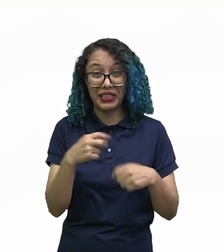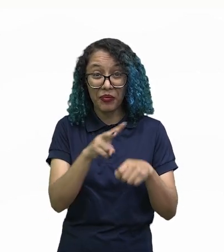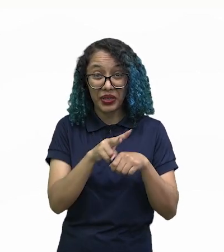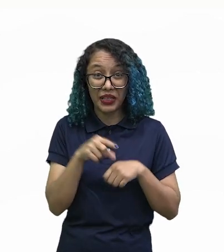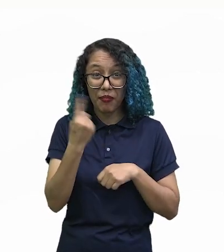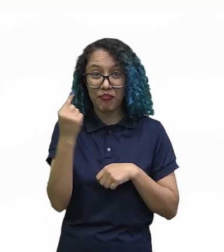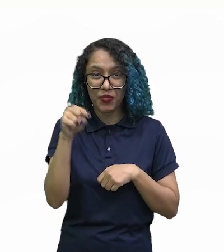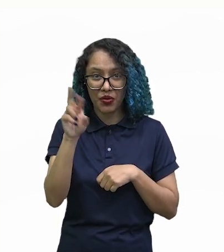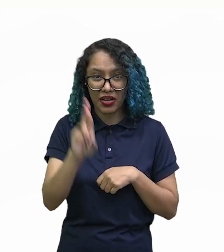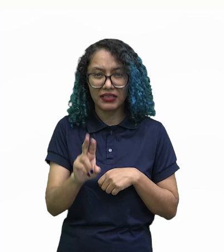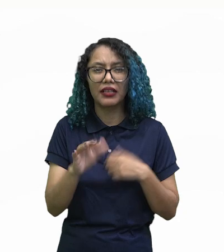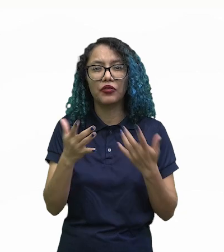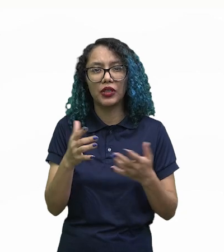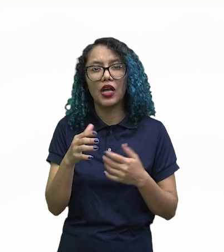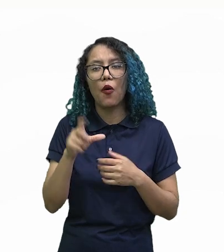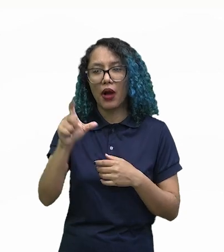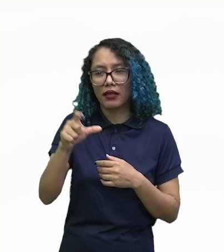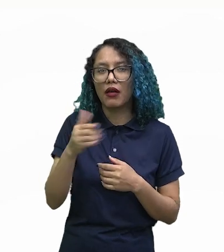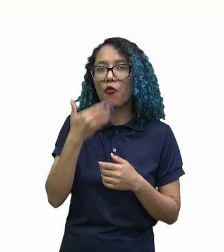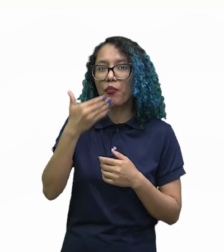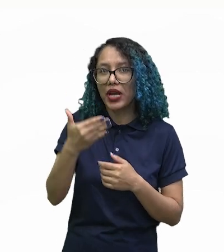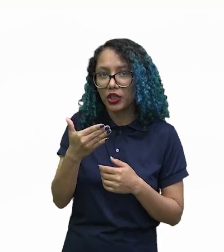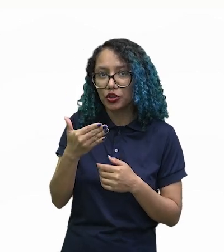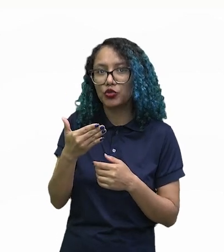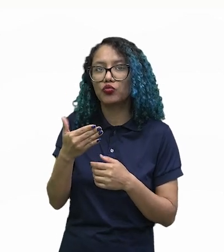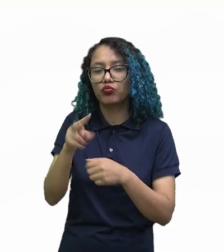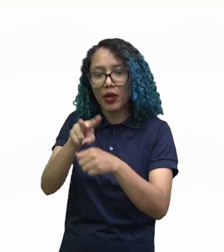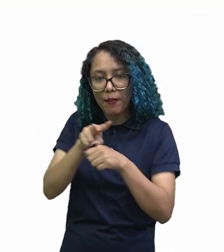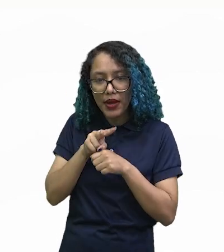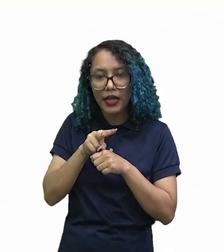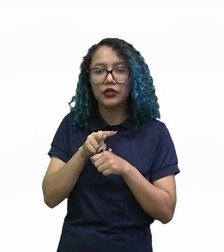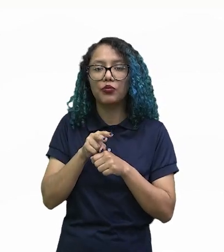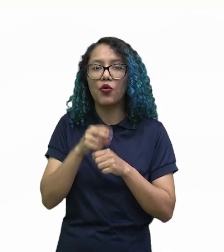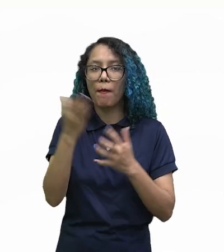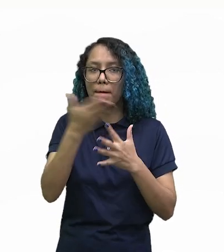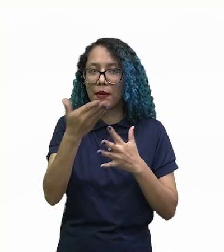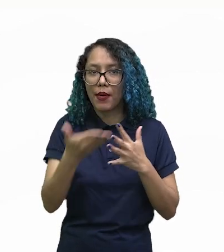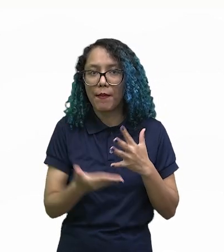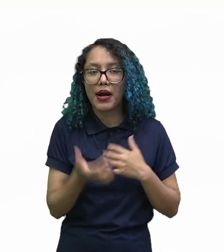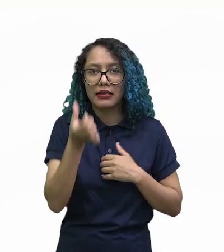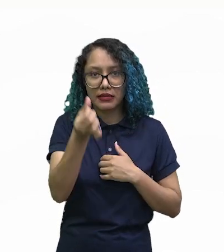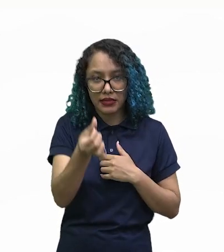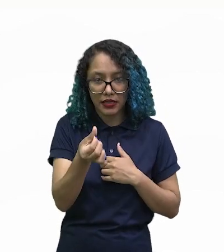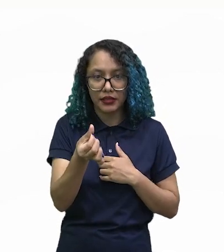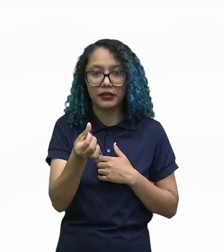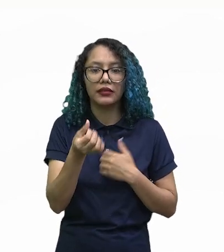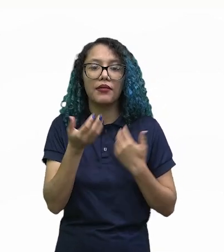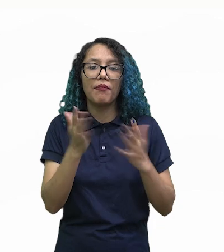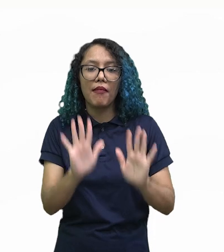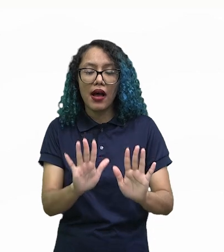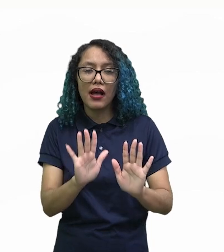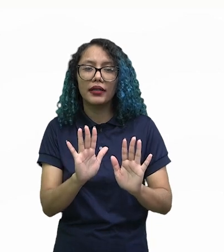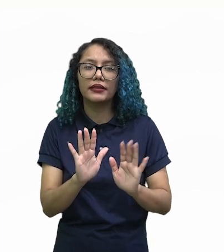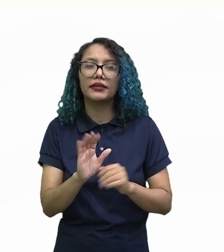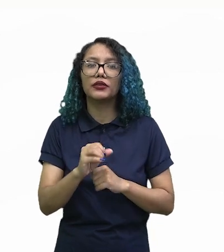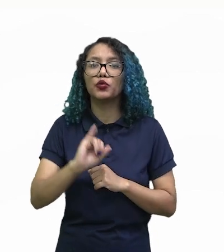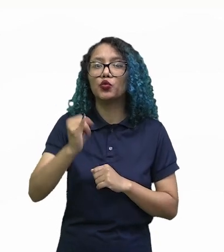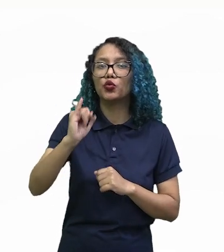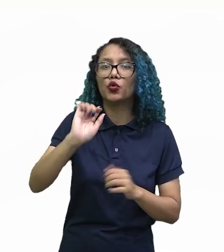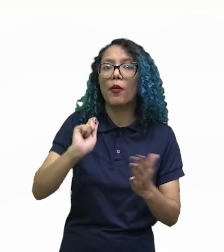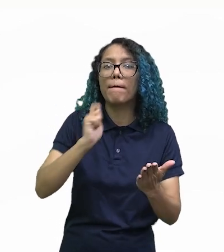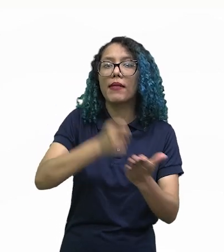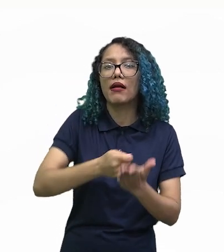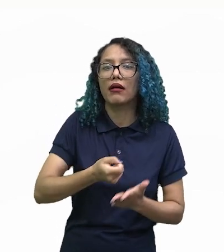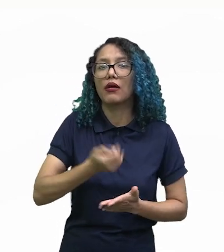estava ali, ela fez o empréstimo e ali parcelou de 6 vezes. Só que quanto será aí o valor dos juros que serão